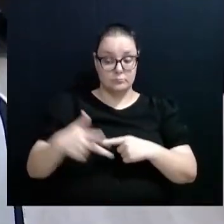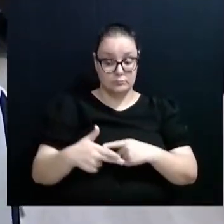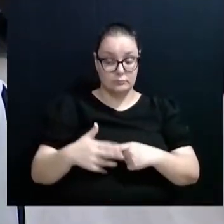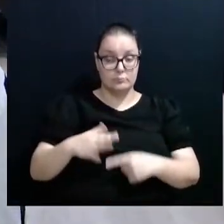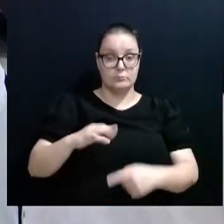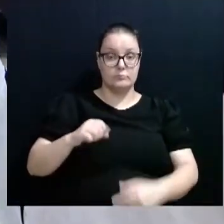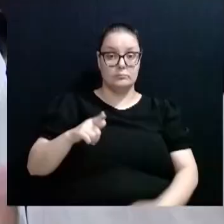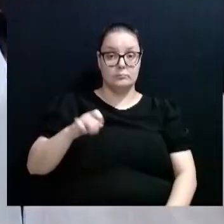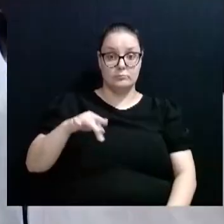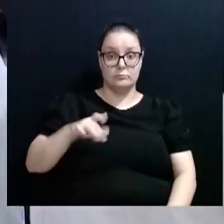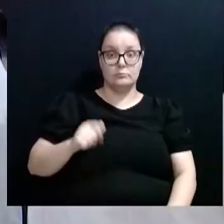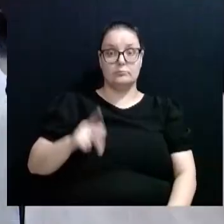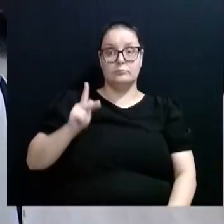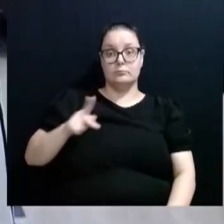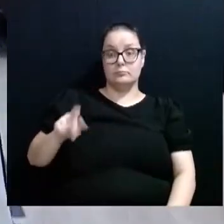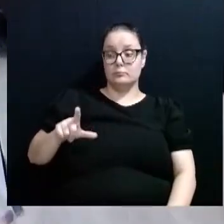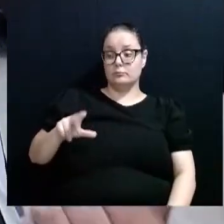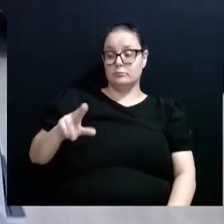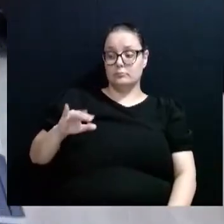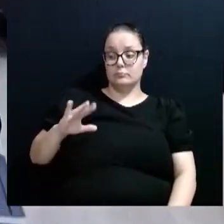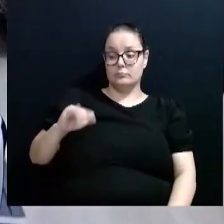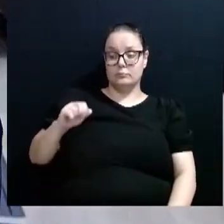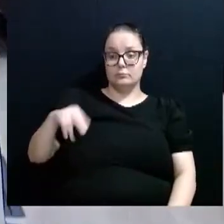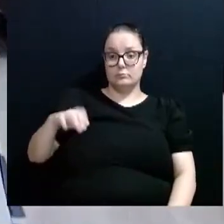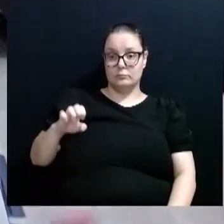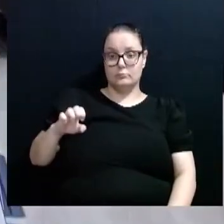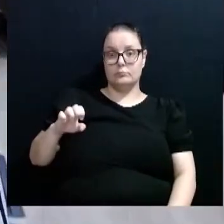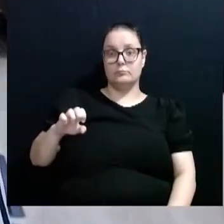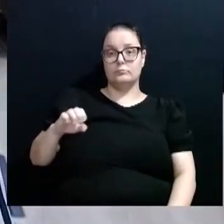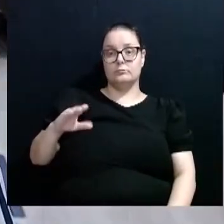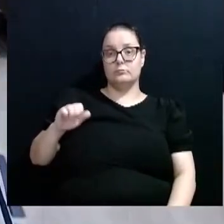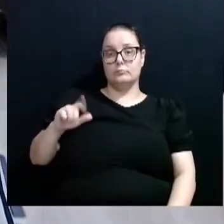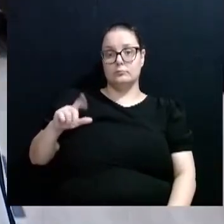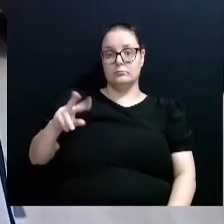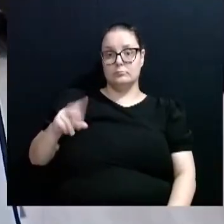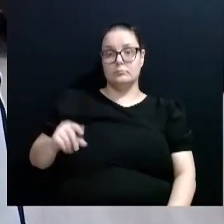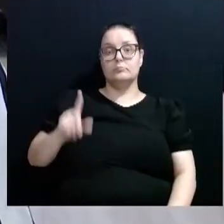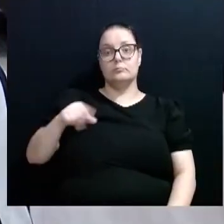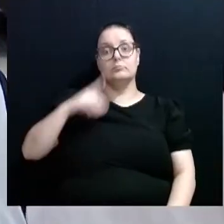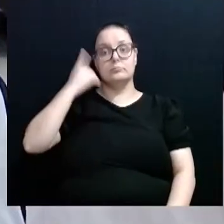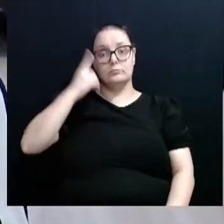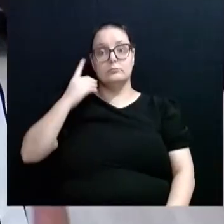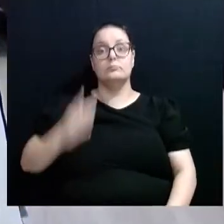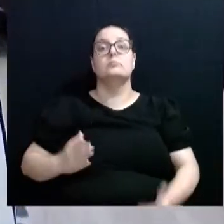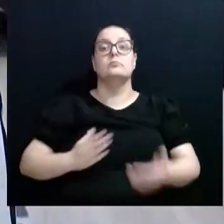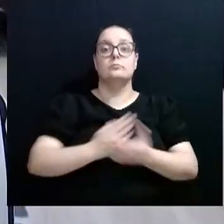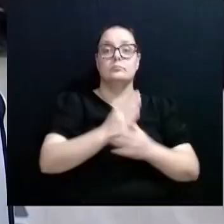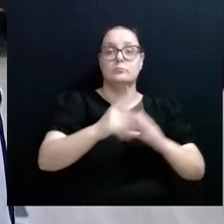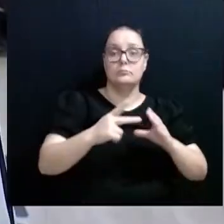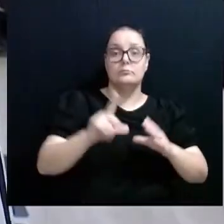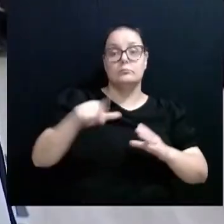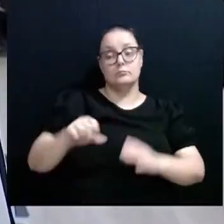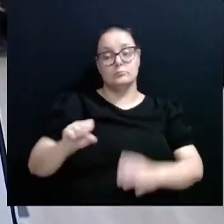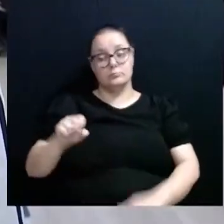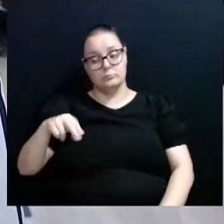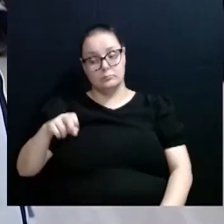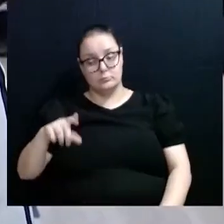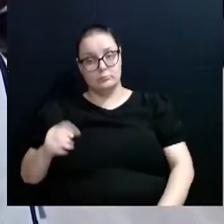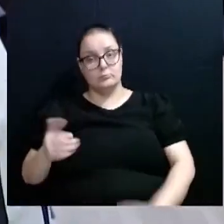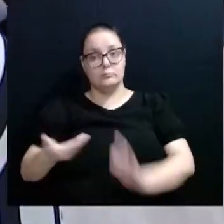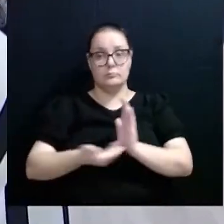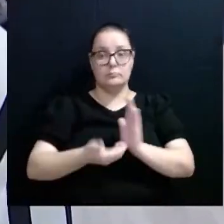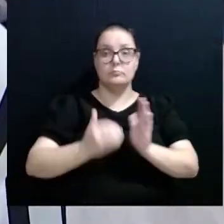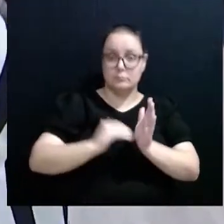Luciene Cavalcante, apresentou um projeto de lei que foi aprovado na Câmara, posteriormente no Senado, justamente para descongelar esse